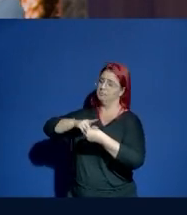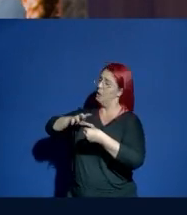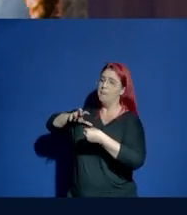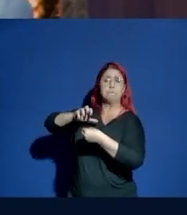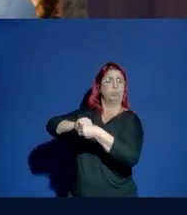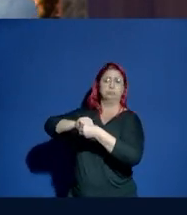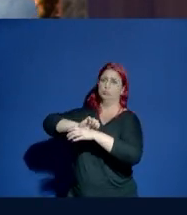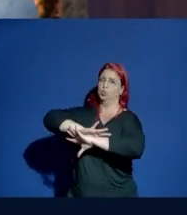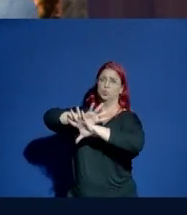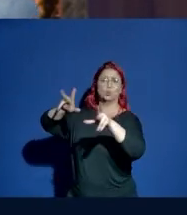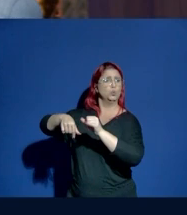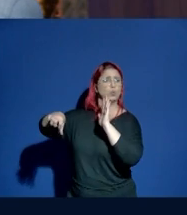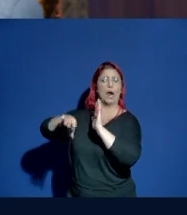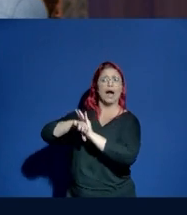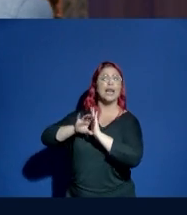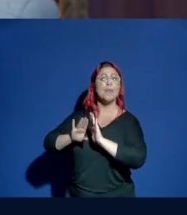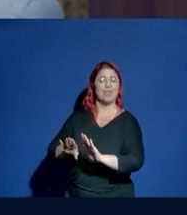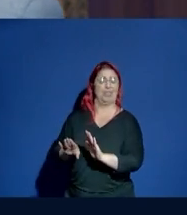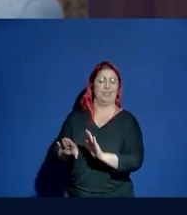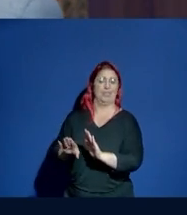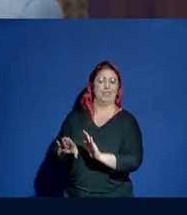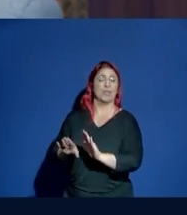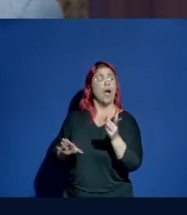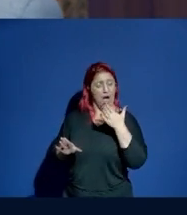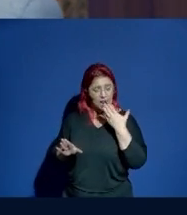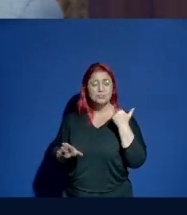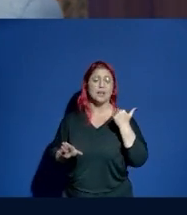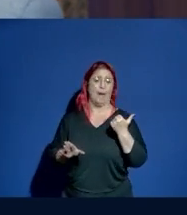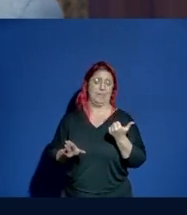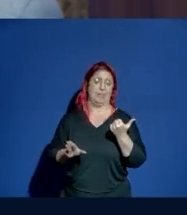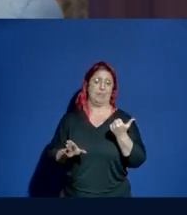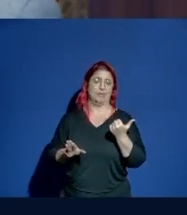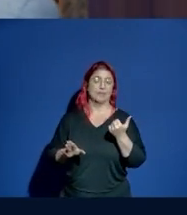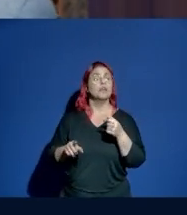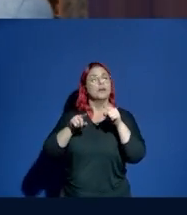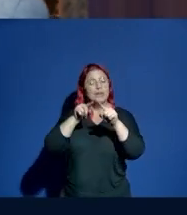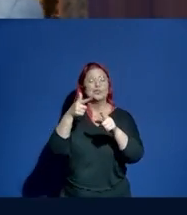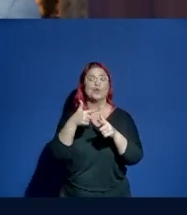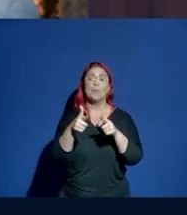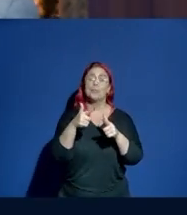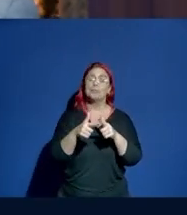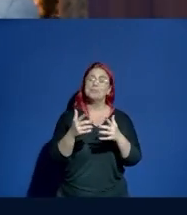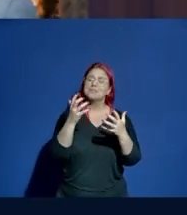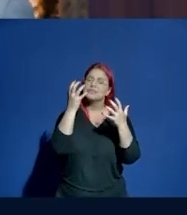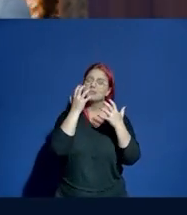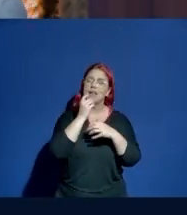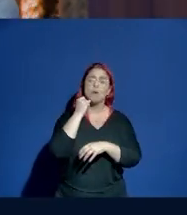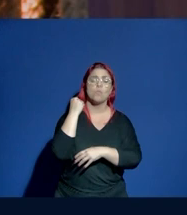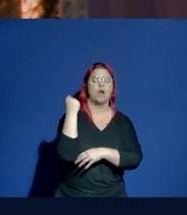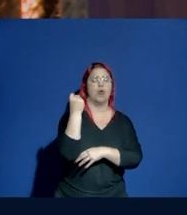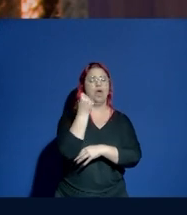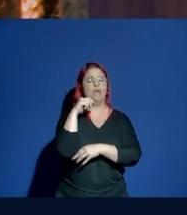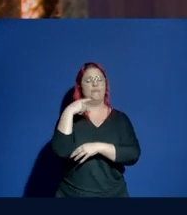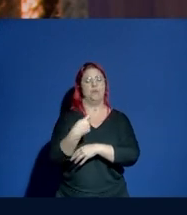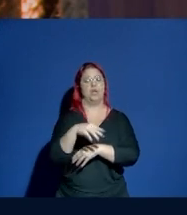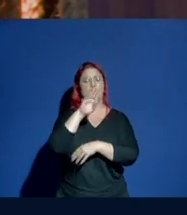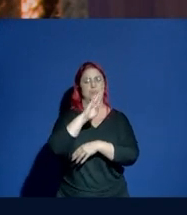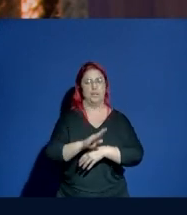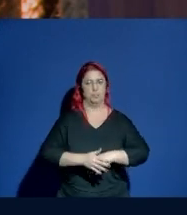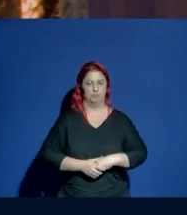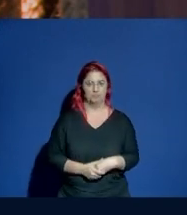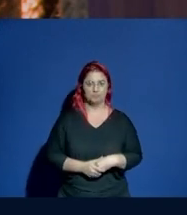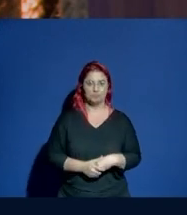totalmente dominadas por facções criminosas Esse é um problema grave da sociedade brasileira e nós